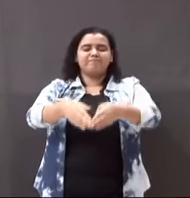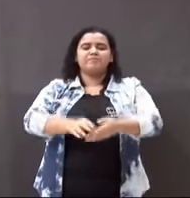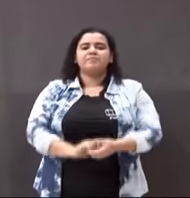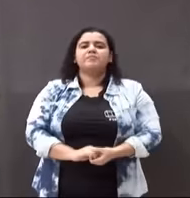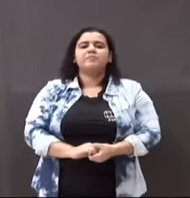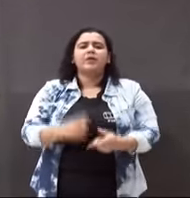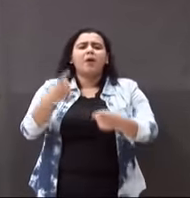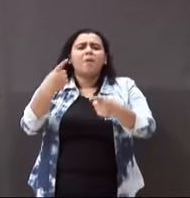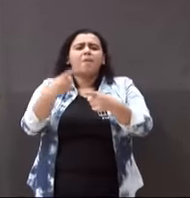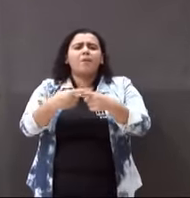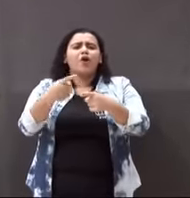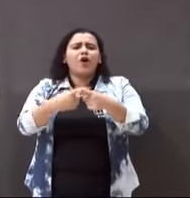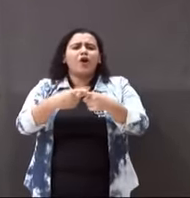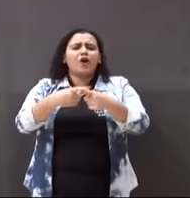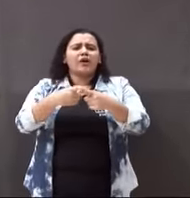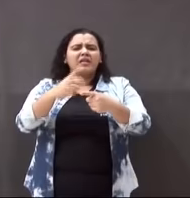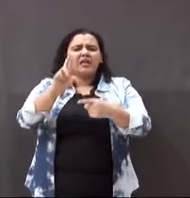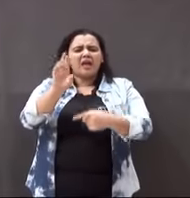Quem mandou largar a